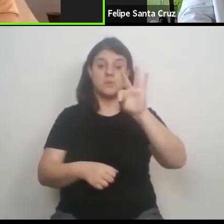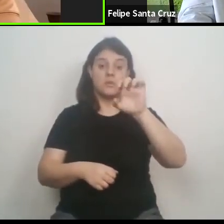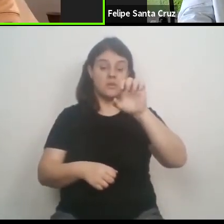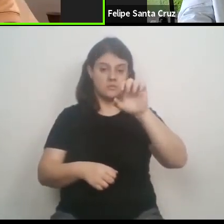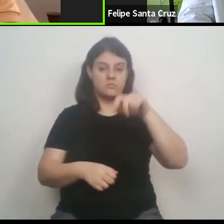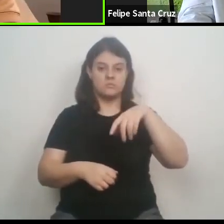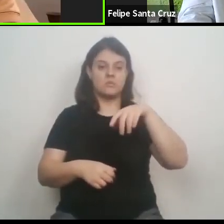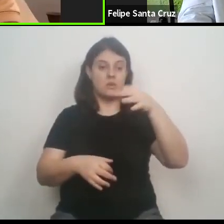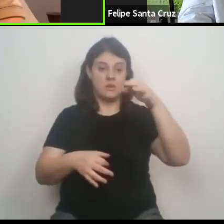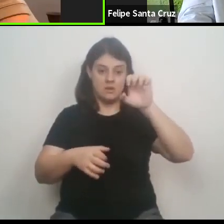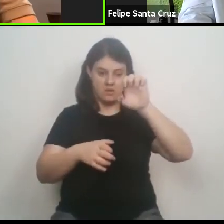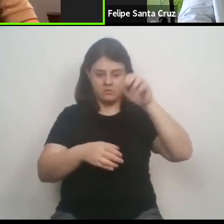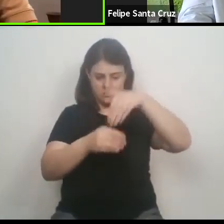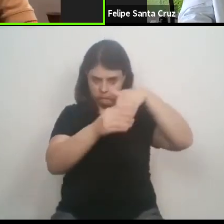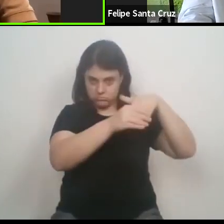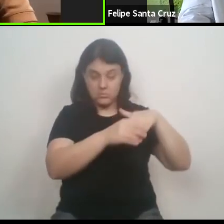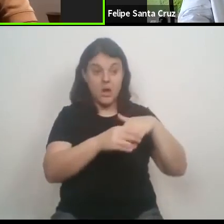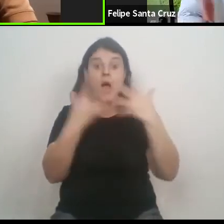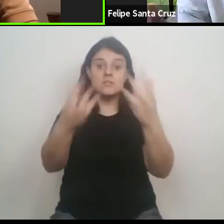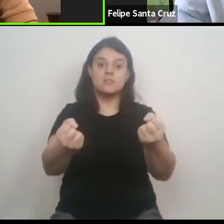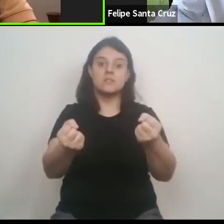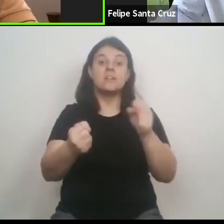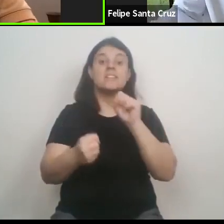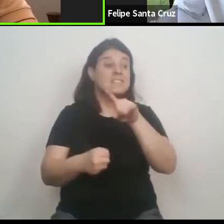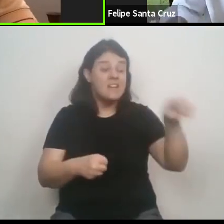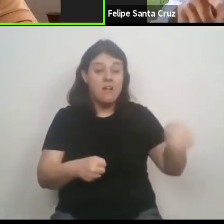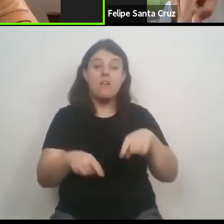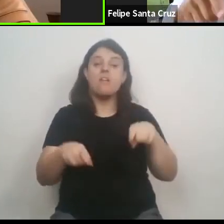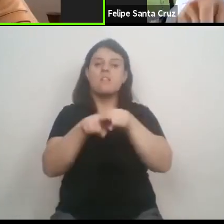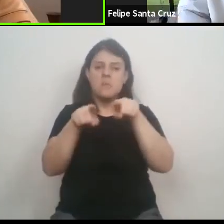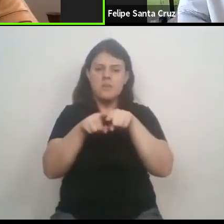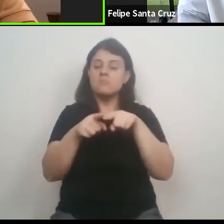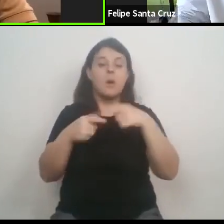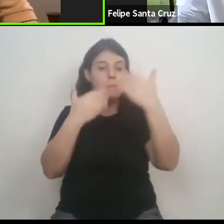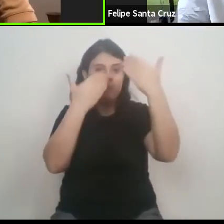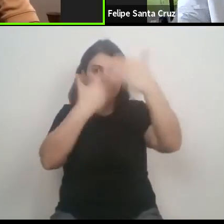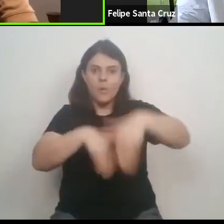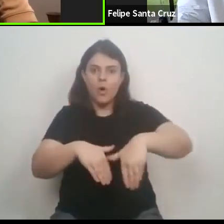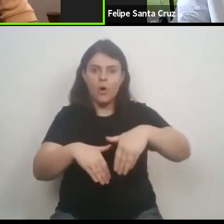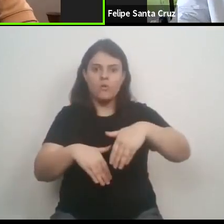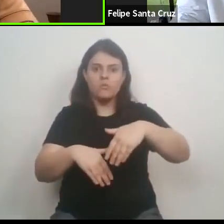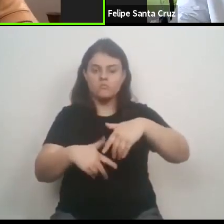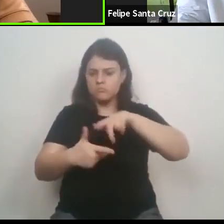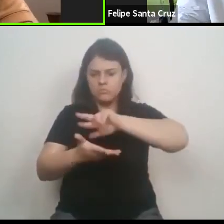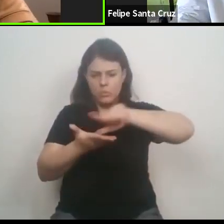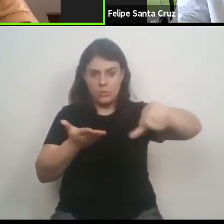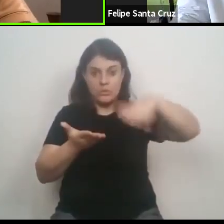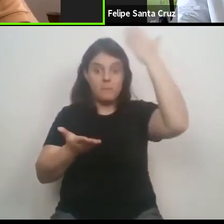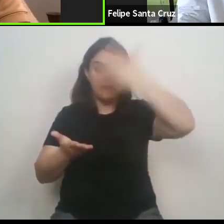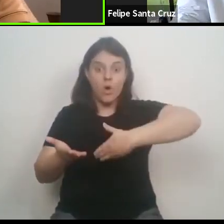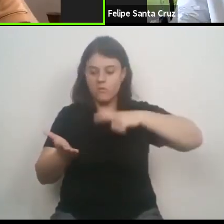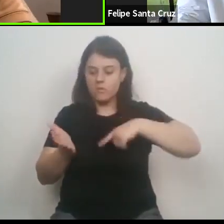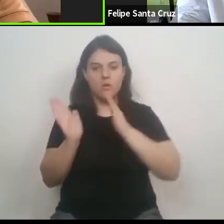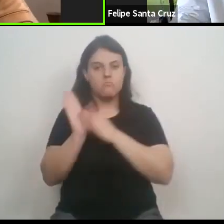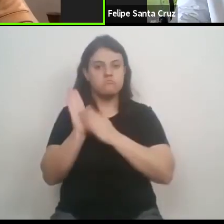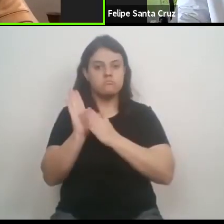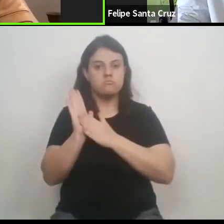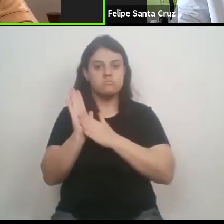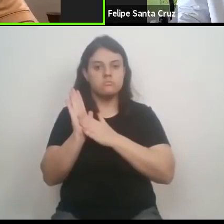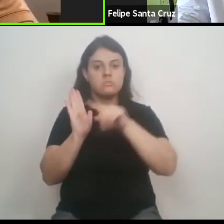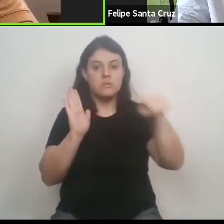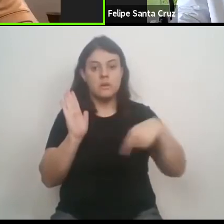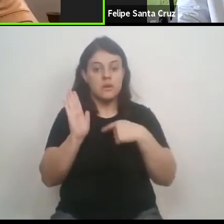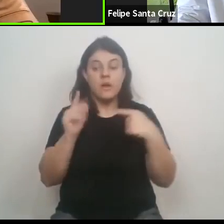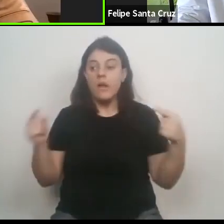o pedido, ou seja, desconsiderar as provas que estão sendo produzidas no âmbito do Supremo